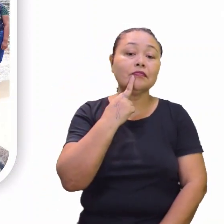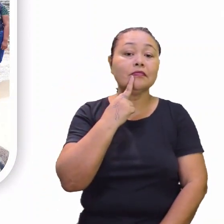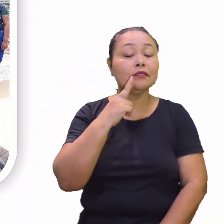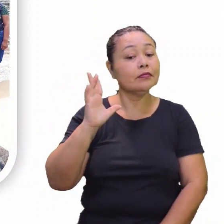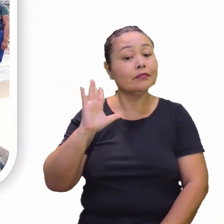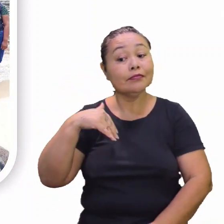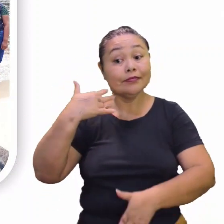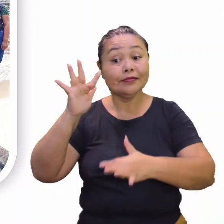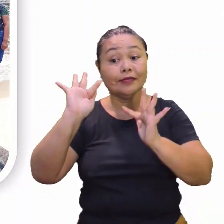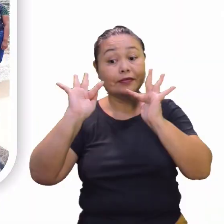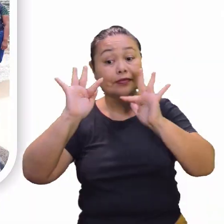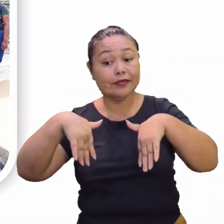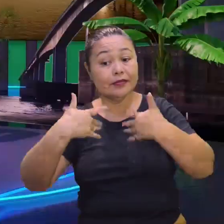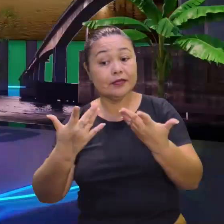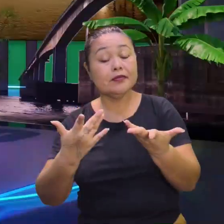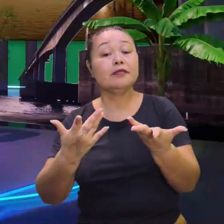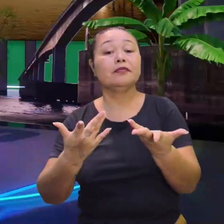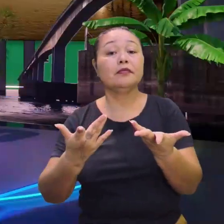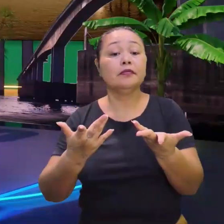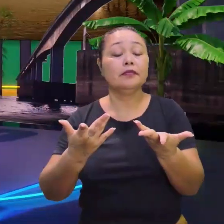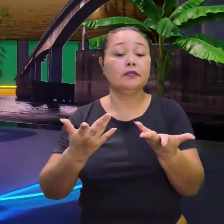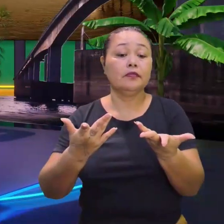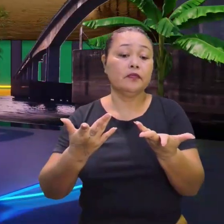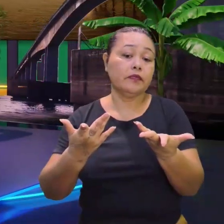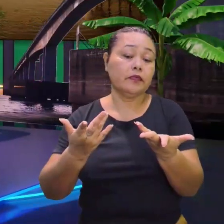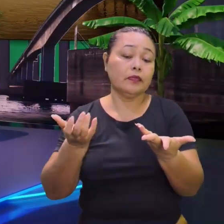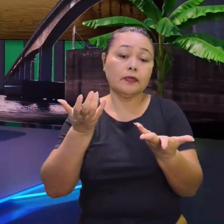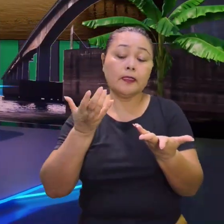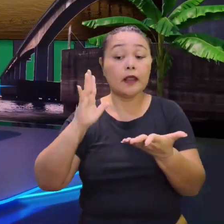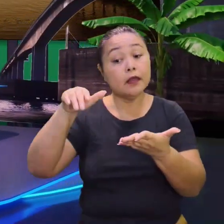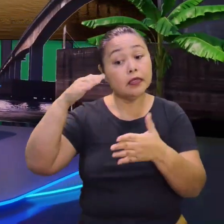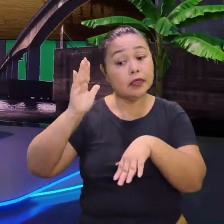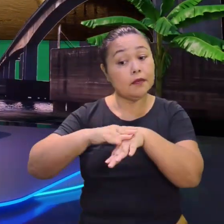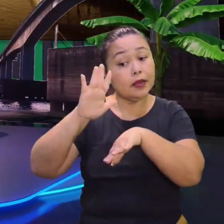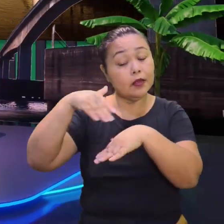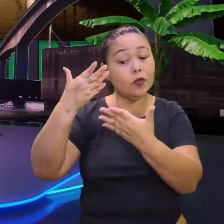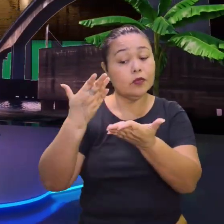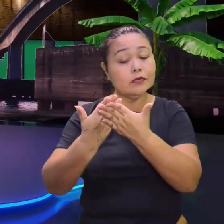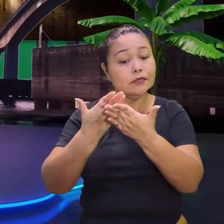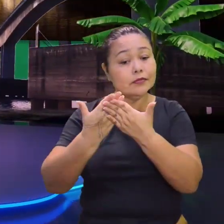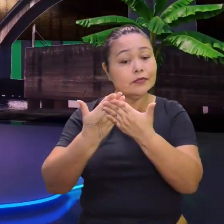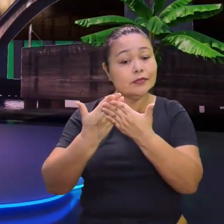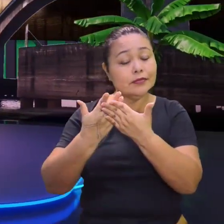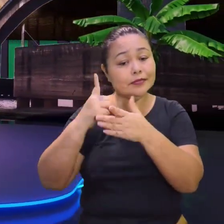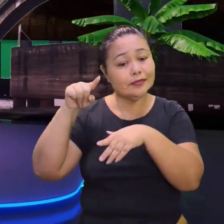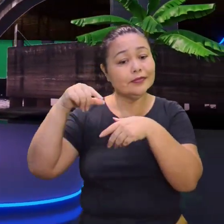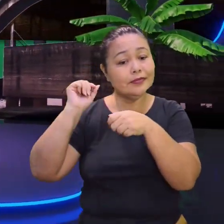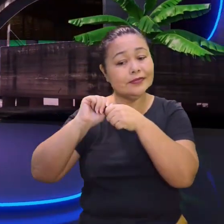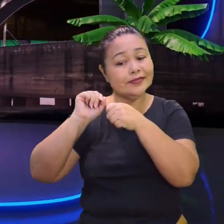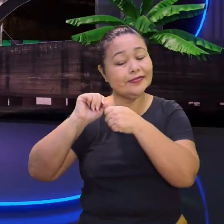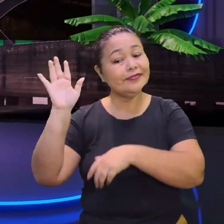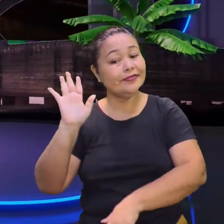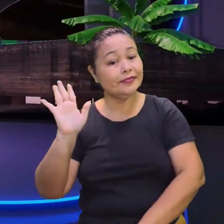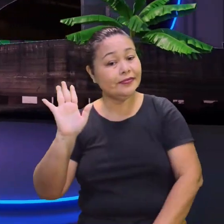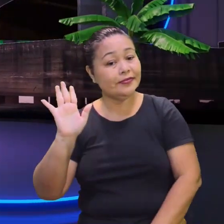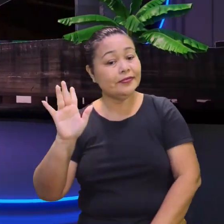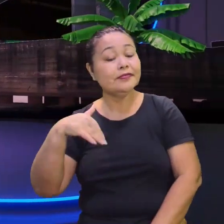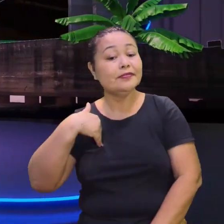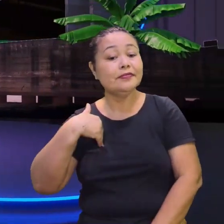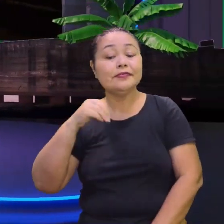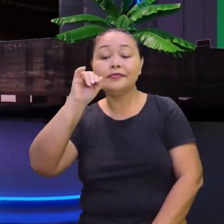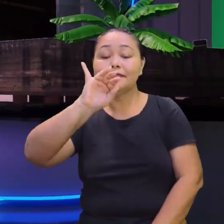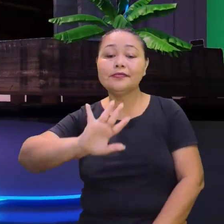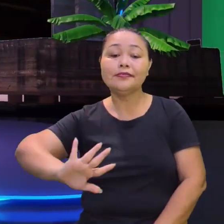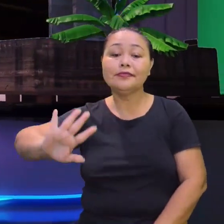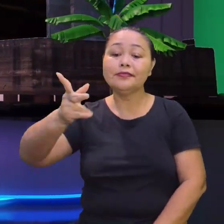Rondônia, né? A gente está na reta final, né? Mesmo, né? E a gente só tem mais uma aula e a gente vai fazer depois a nossa despedida. Mas